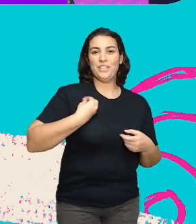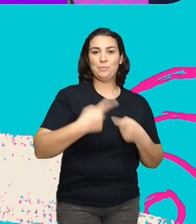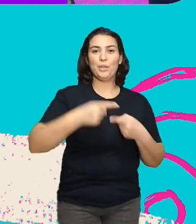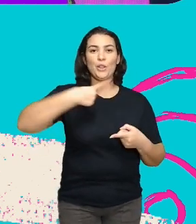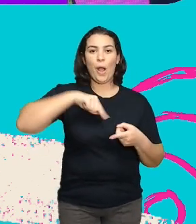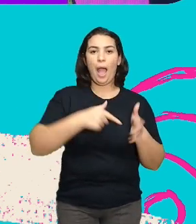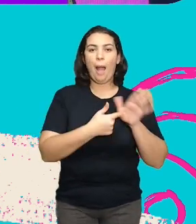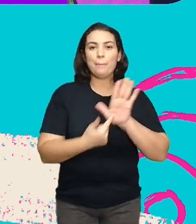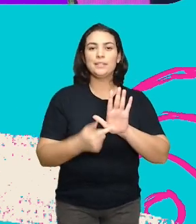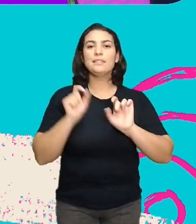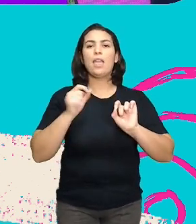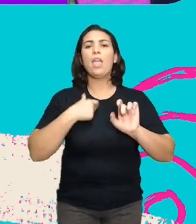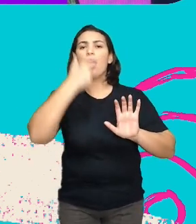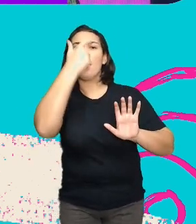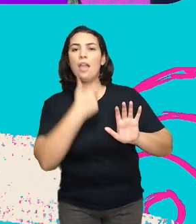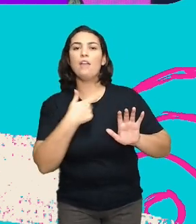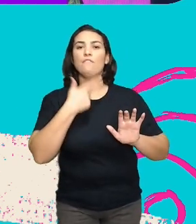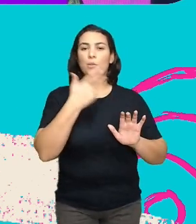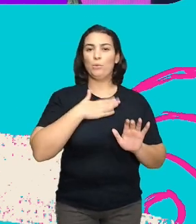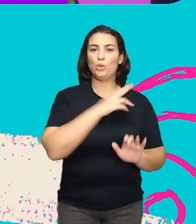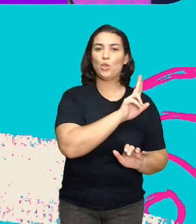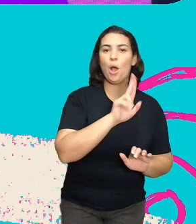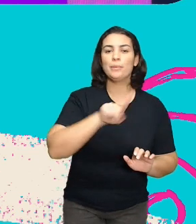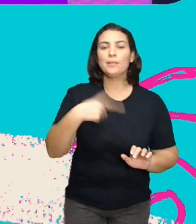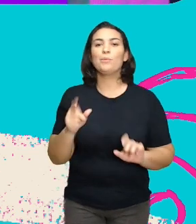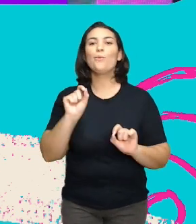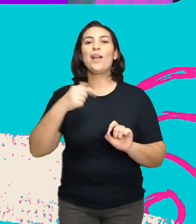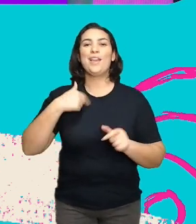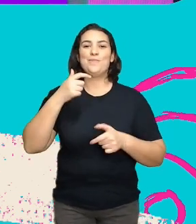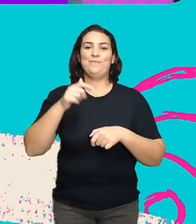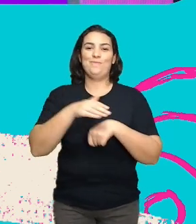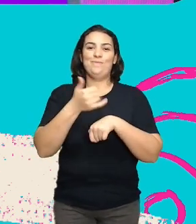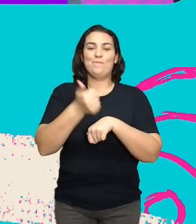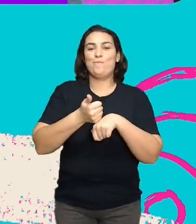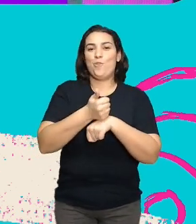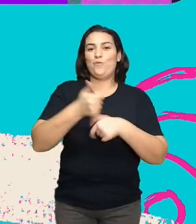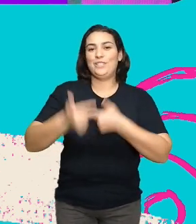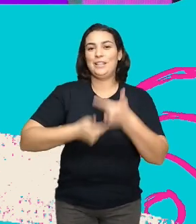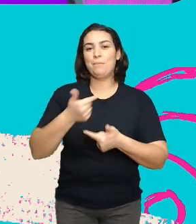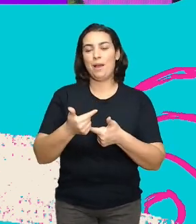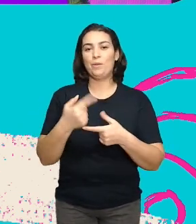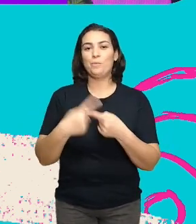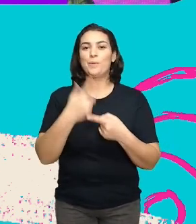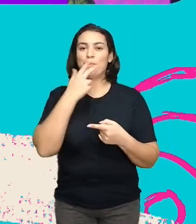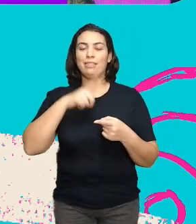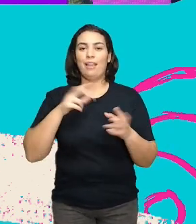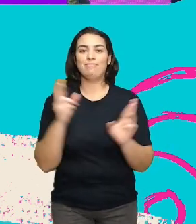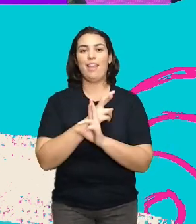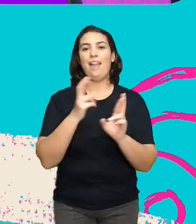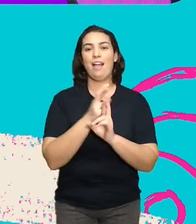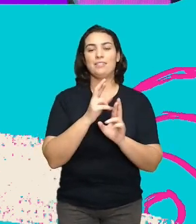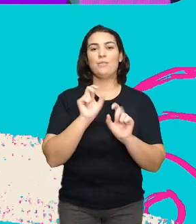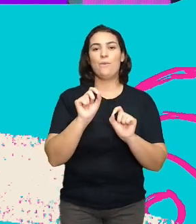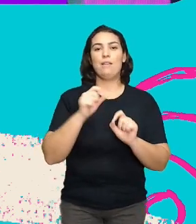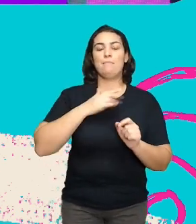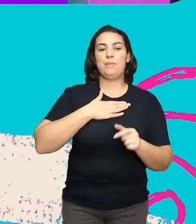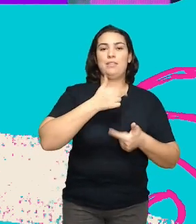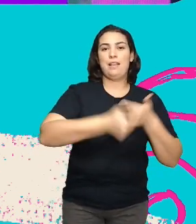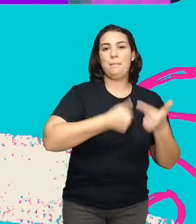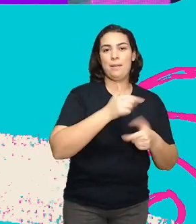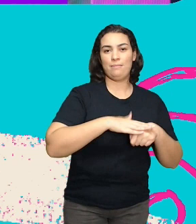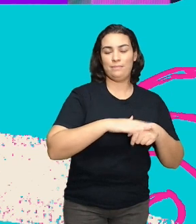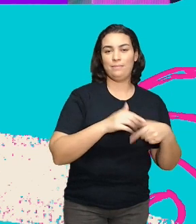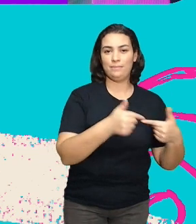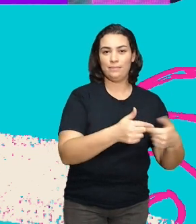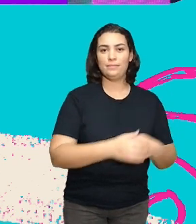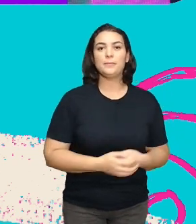gente diz o que a gente faz. E, normalmente, o que a gente faz está muito atrelado às situações de trabalho, né? E, por